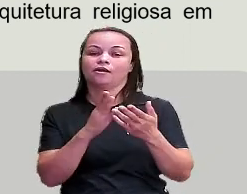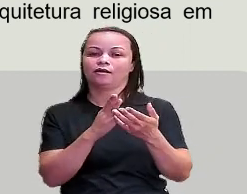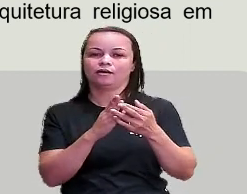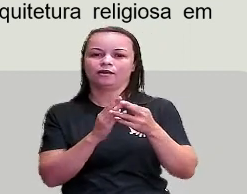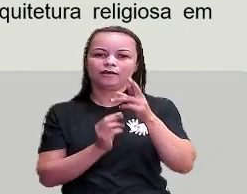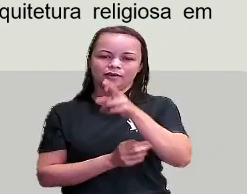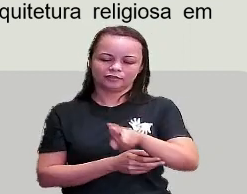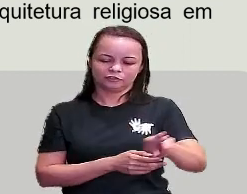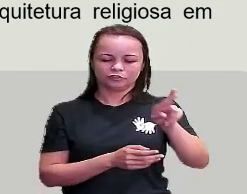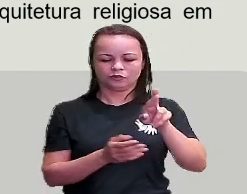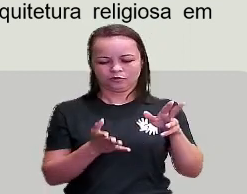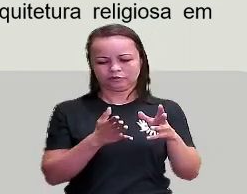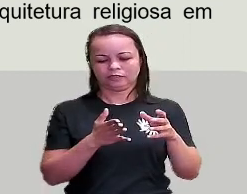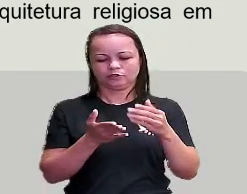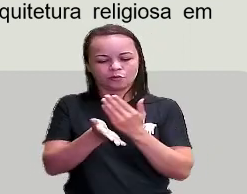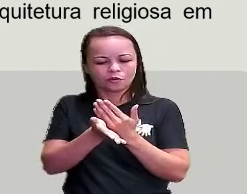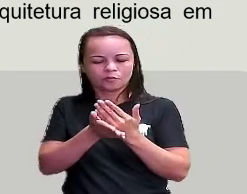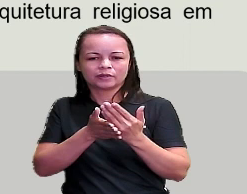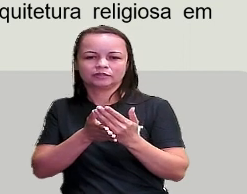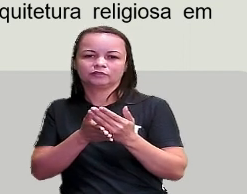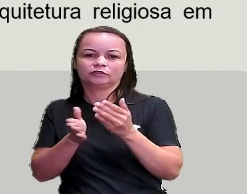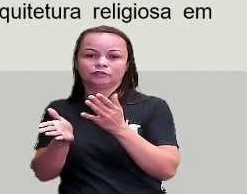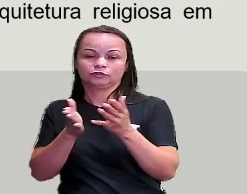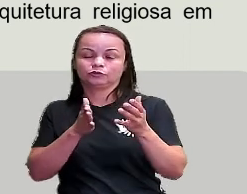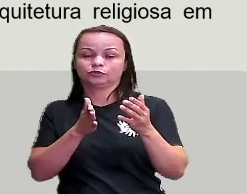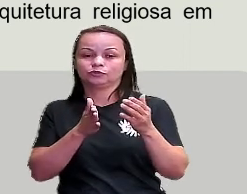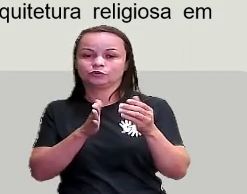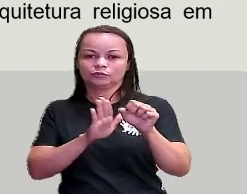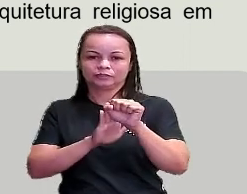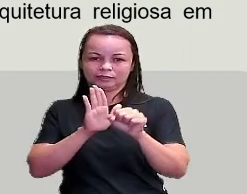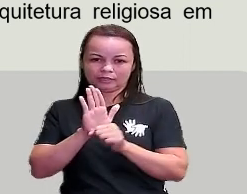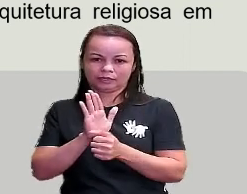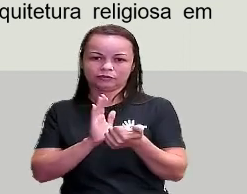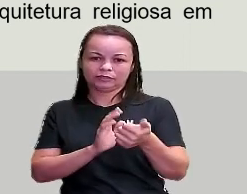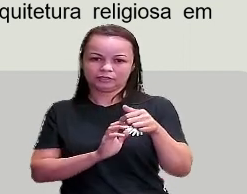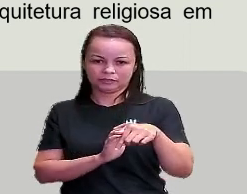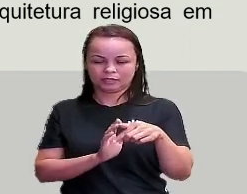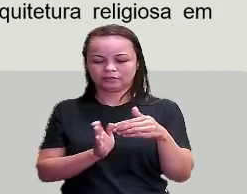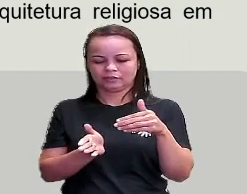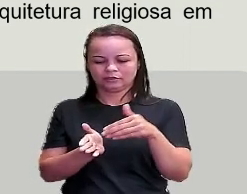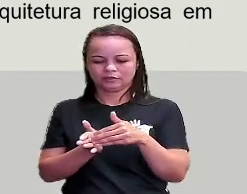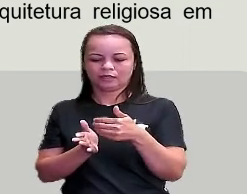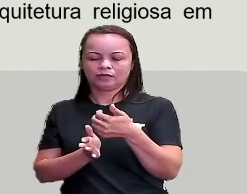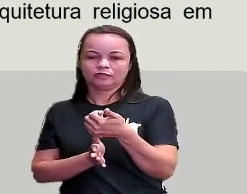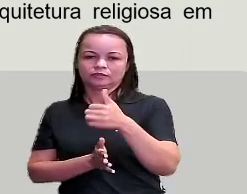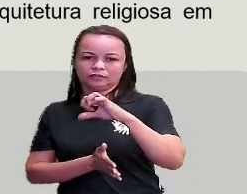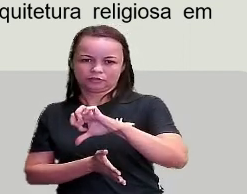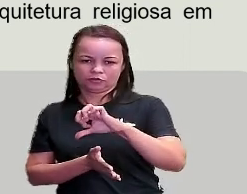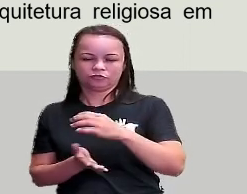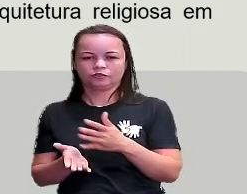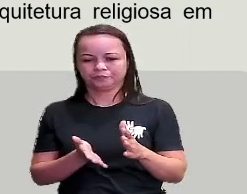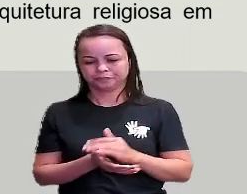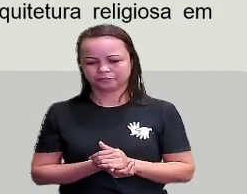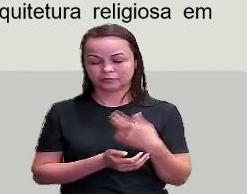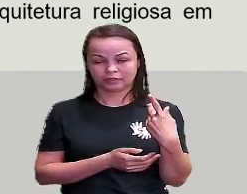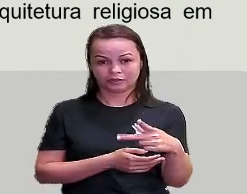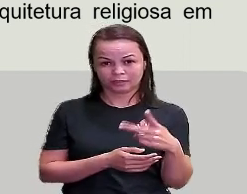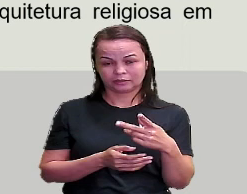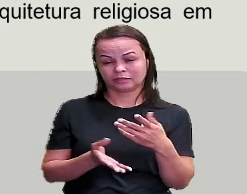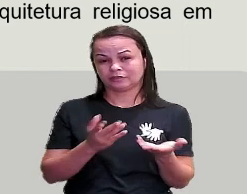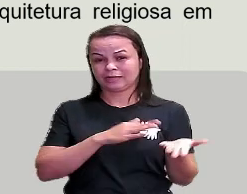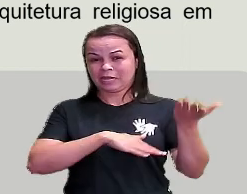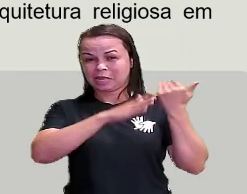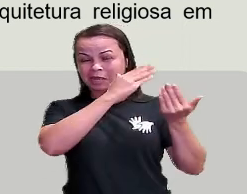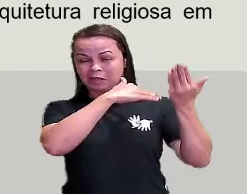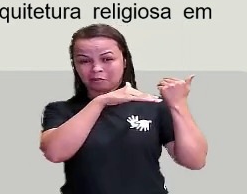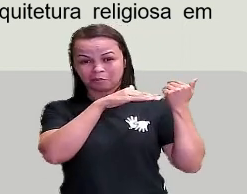XVII, início do século XIX. Como eu disse a vocês, a igreja era a menina dos olhos do desenvolvimento de toda a sociedade naquela